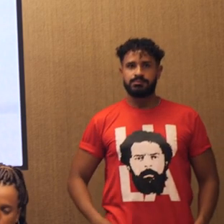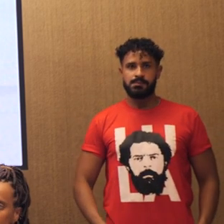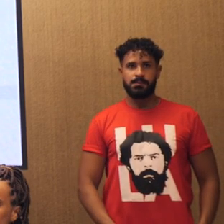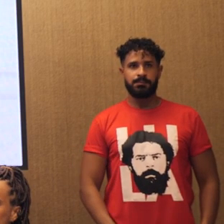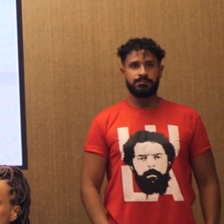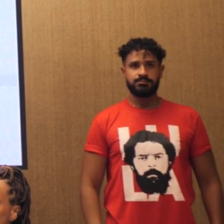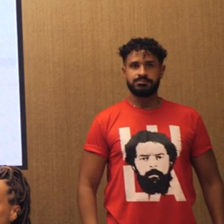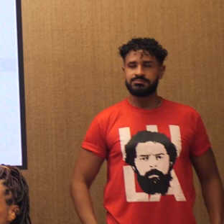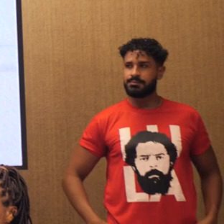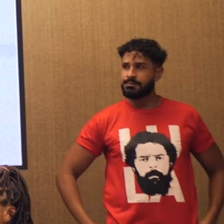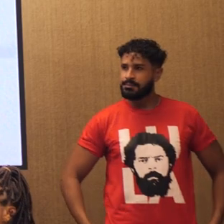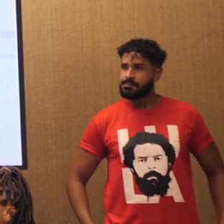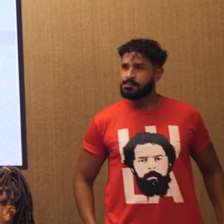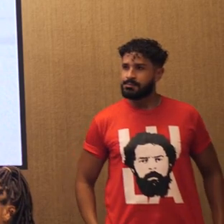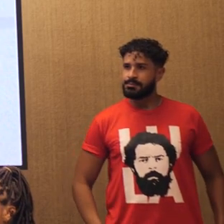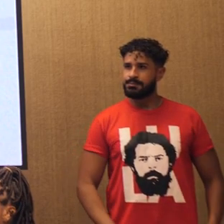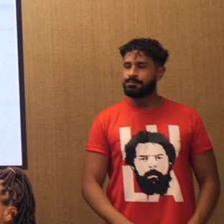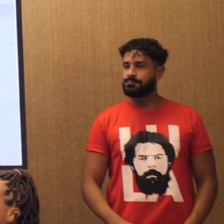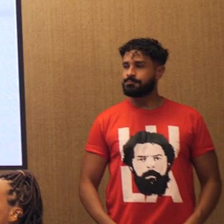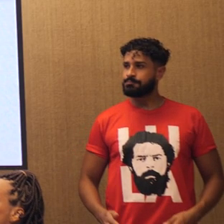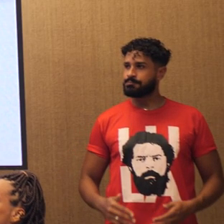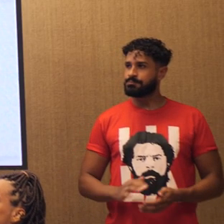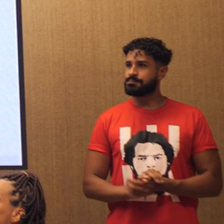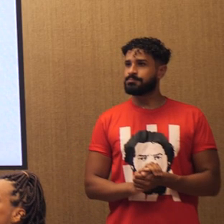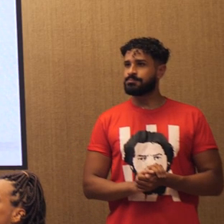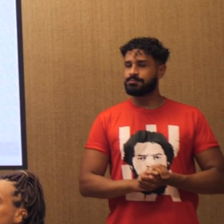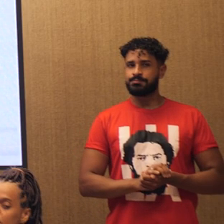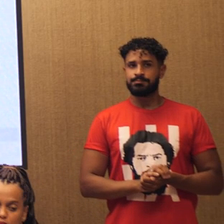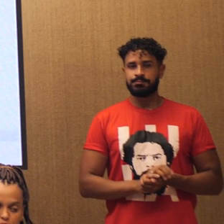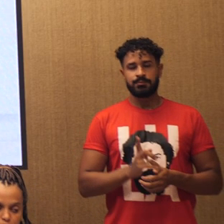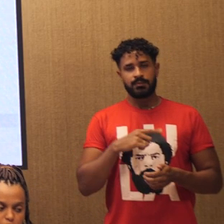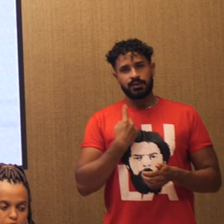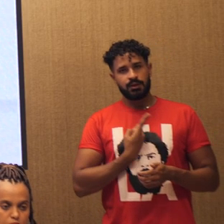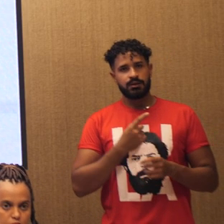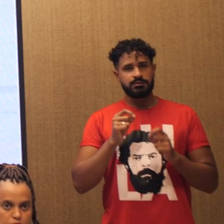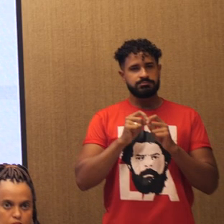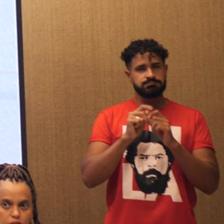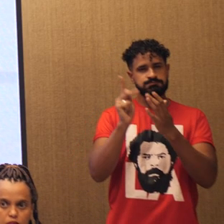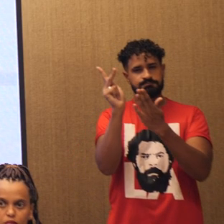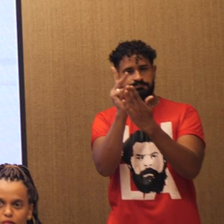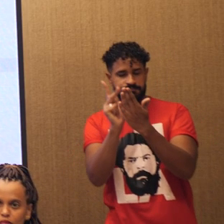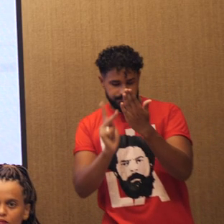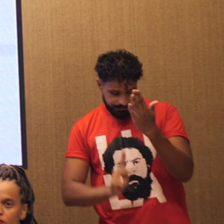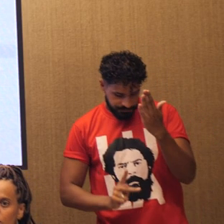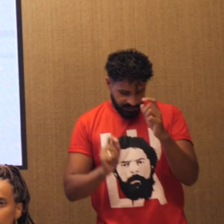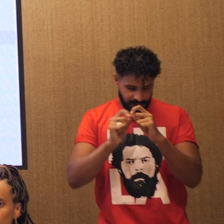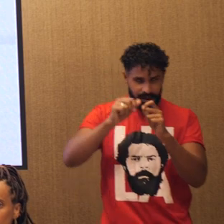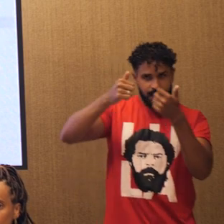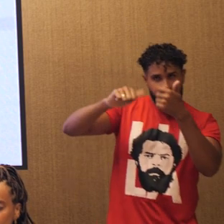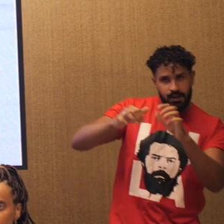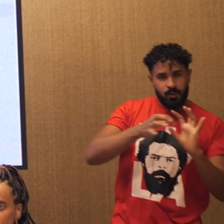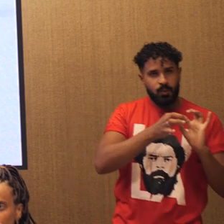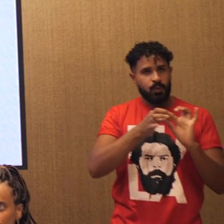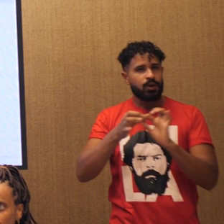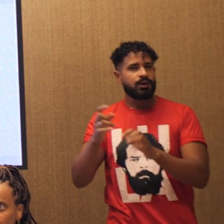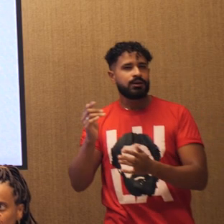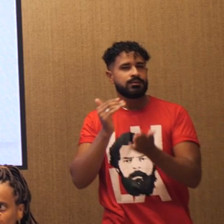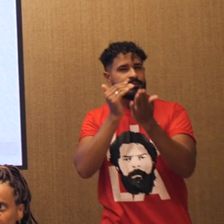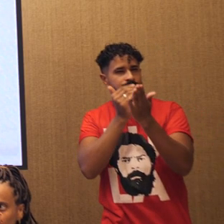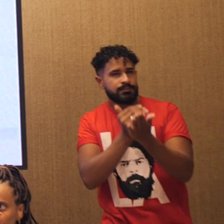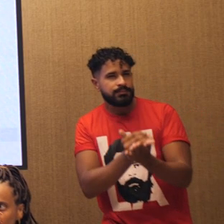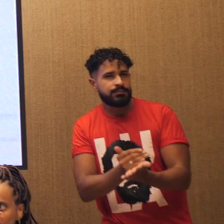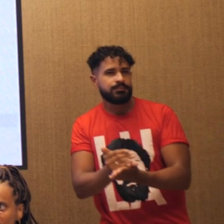Vamos lá. Aí, a gente faz um planejamento, faz a análise de conjuntura e a gente